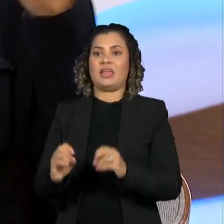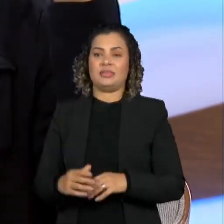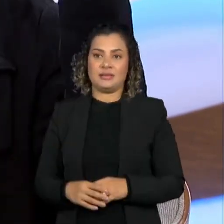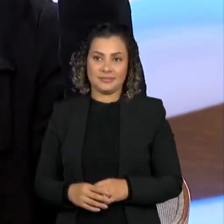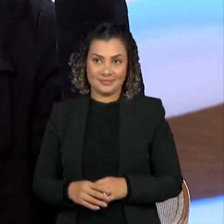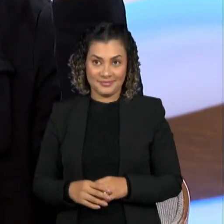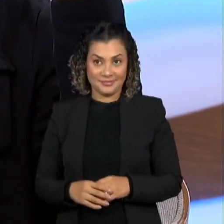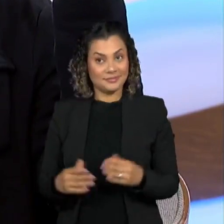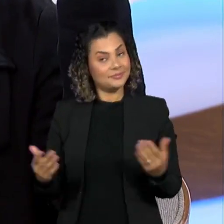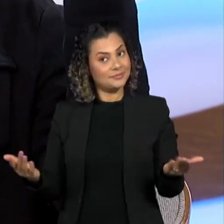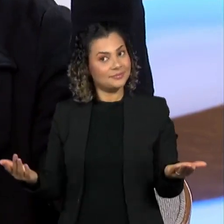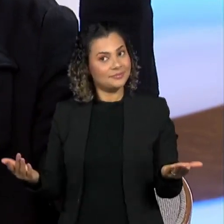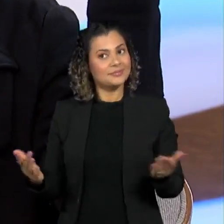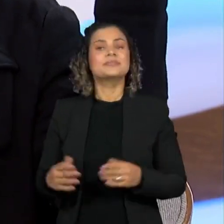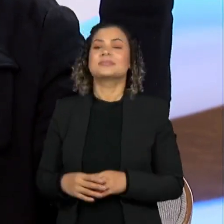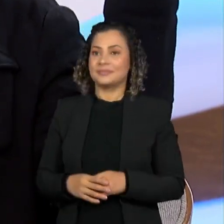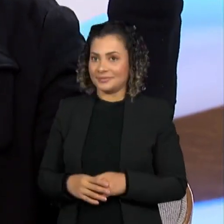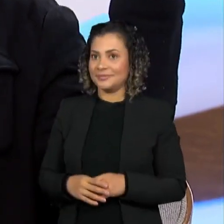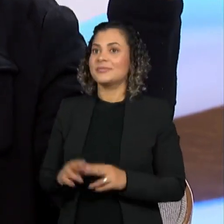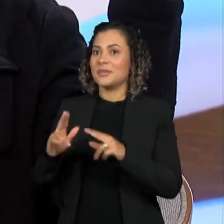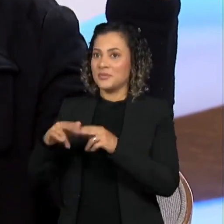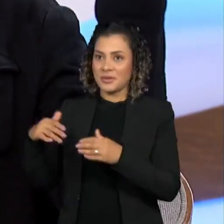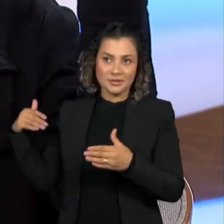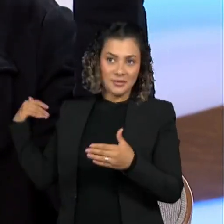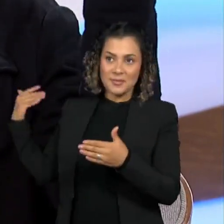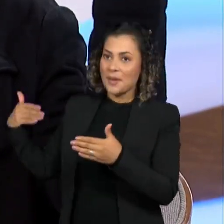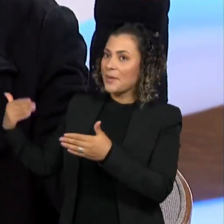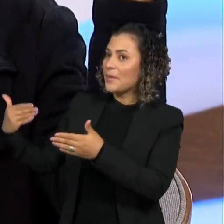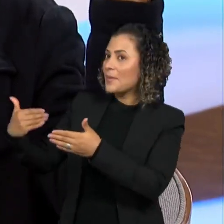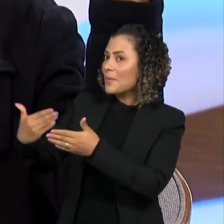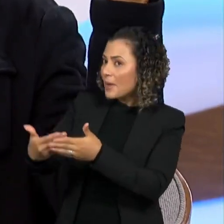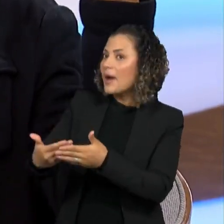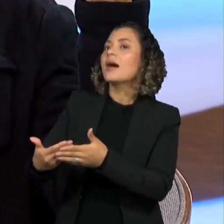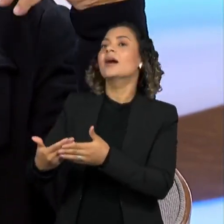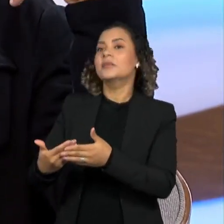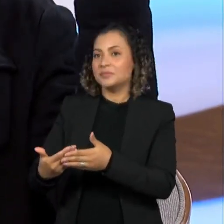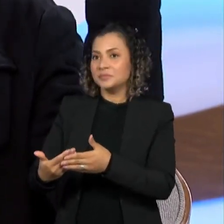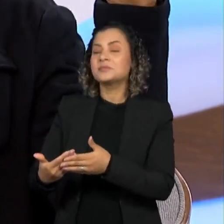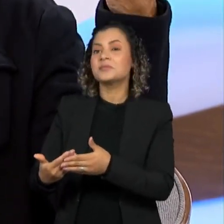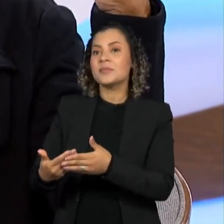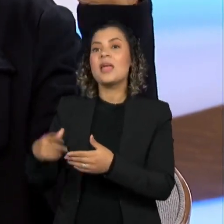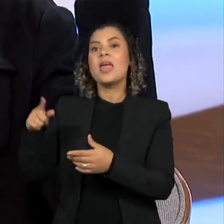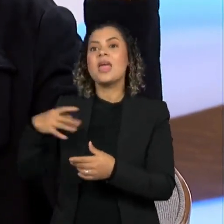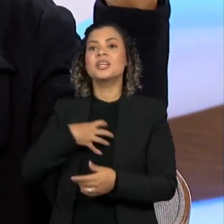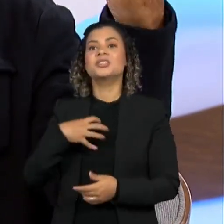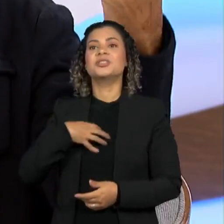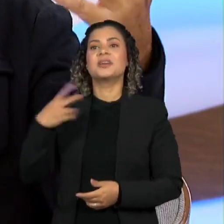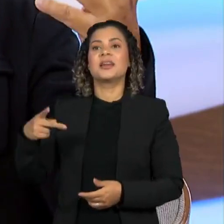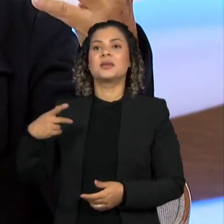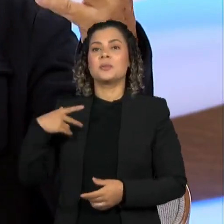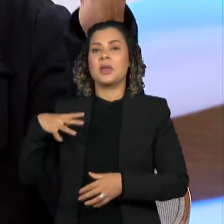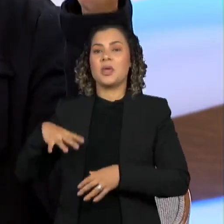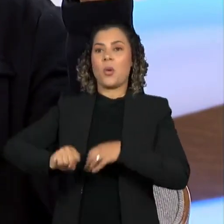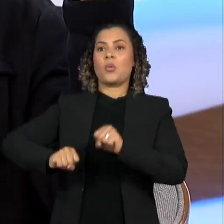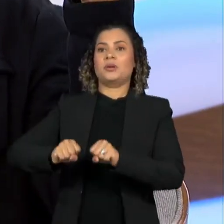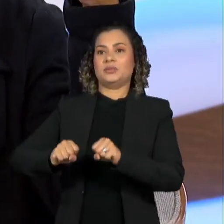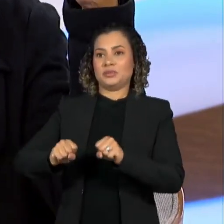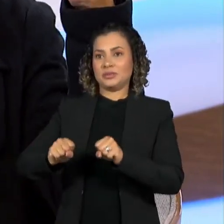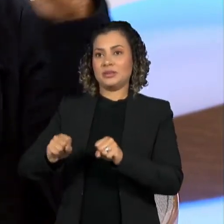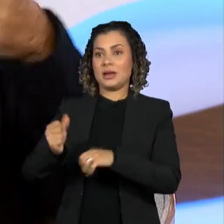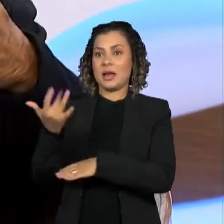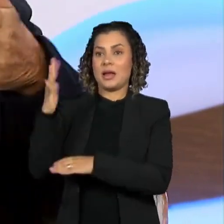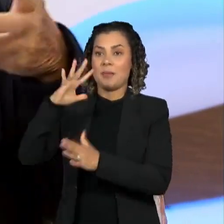muito decorrente daquela narrativa do couberido Couto que era narrativa de conquista da Amazônia